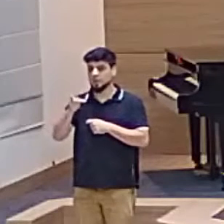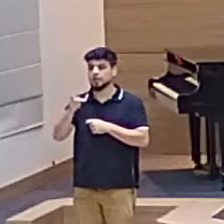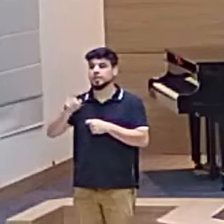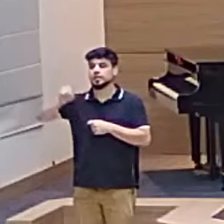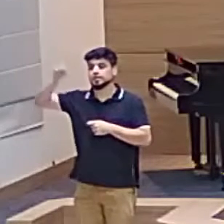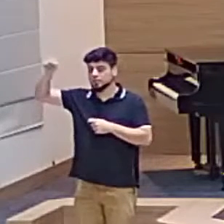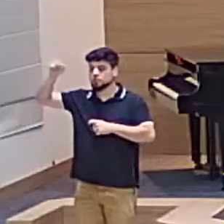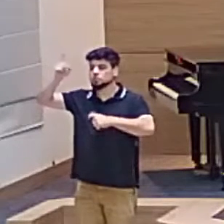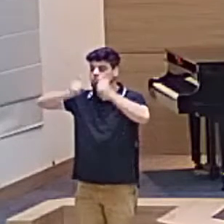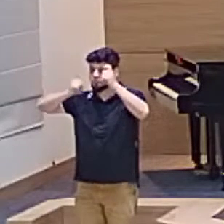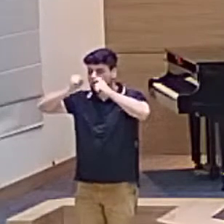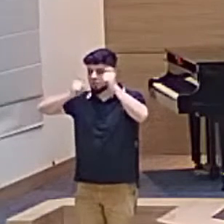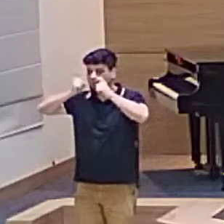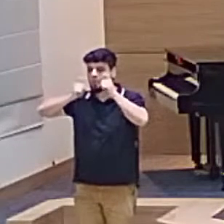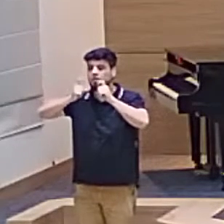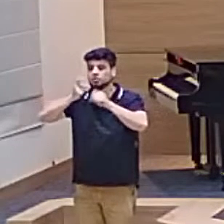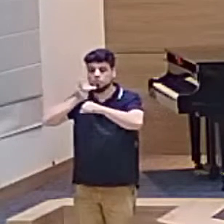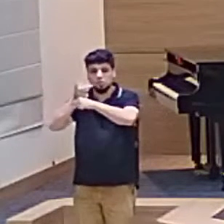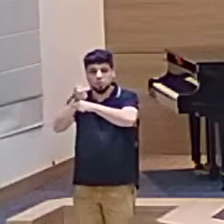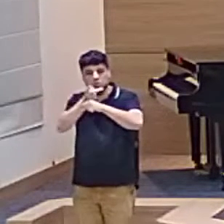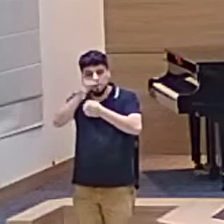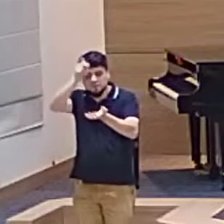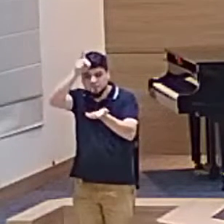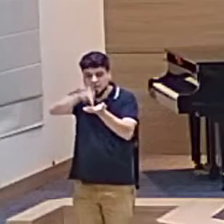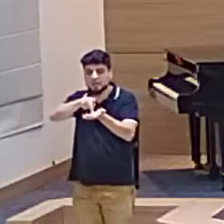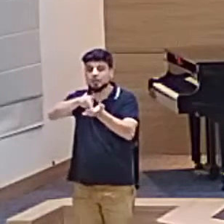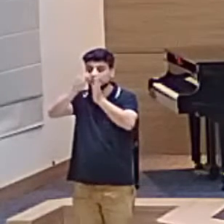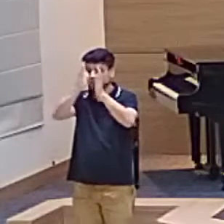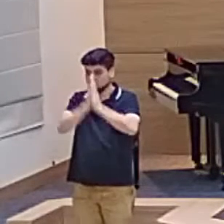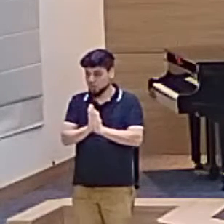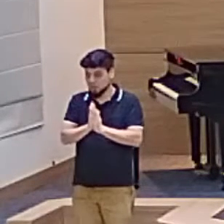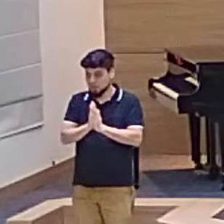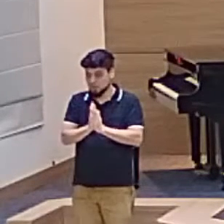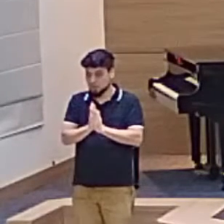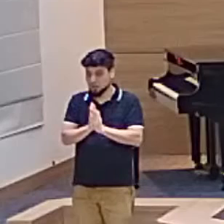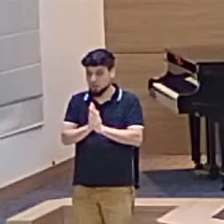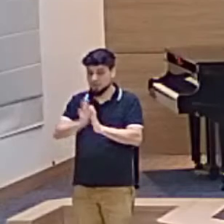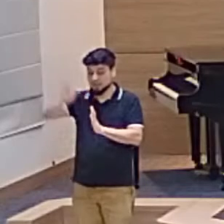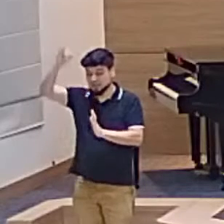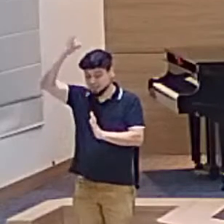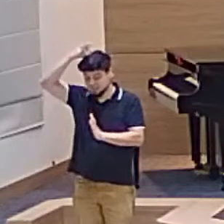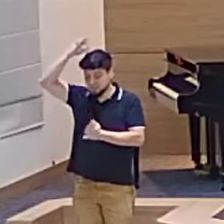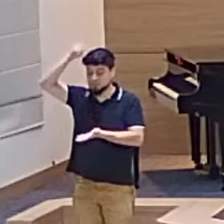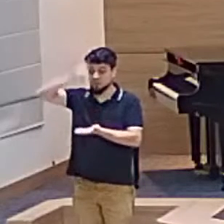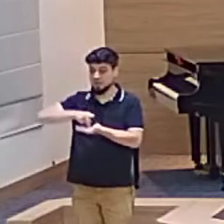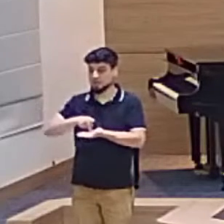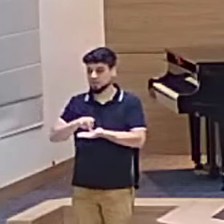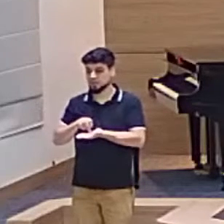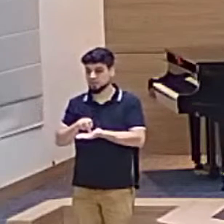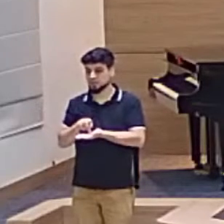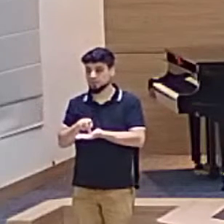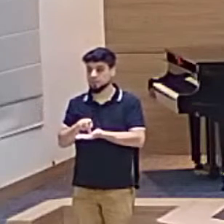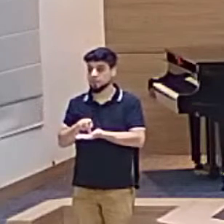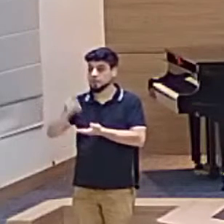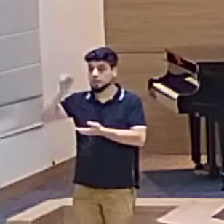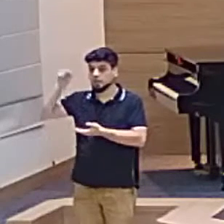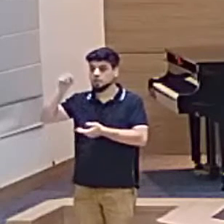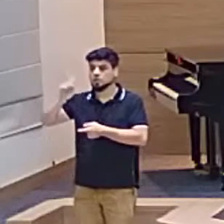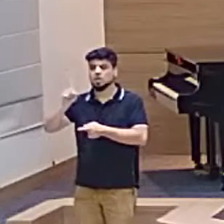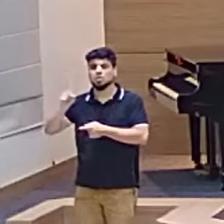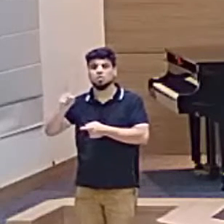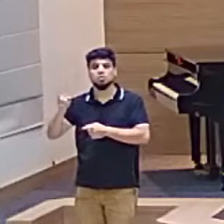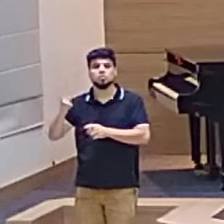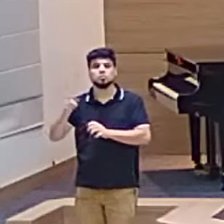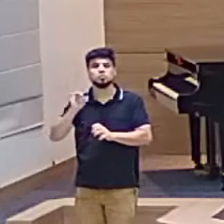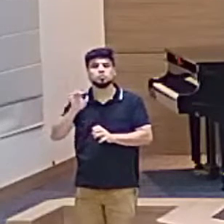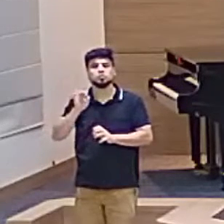adoradores Deus procura verdadeiras famílias que o adorem em espírito e em verdade significando dizer que Deus não está à procura de